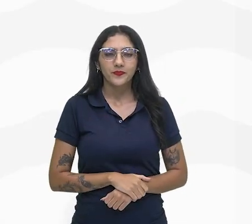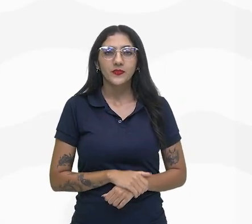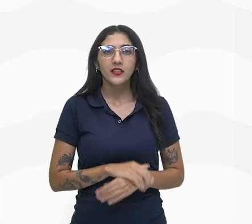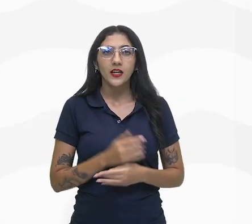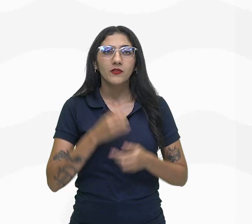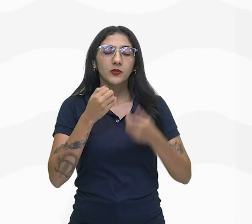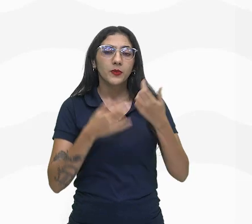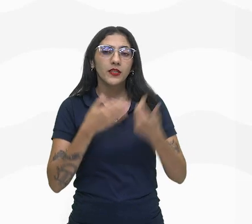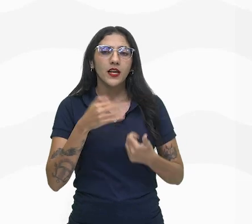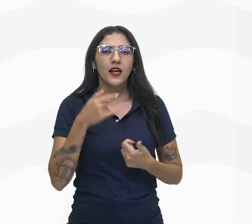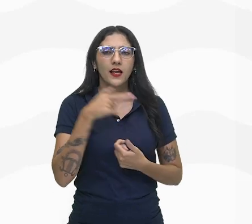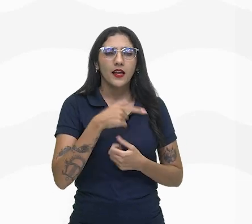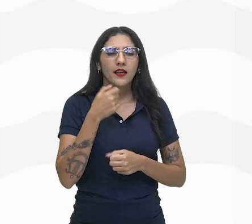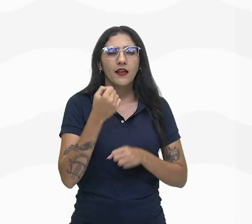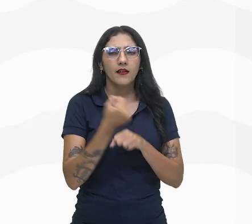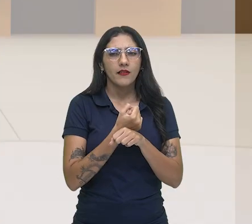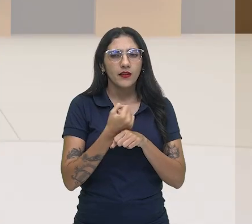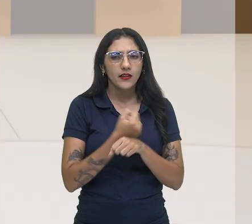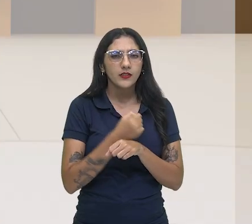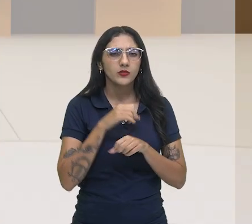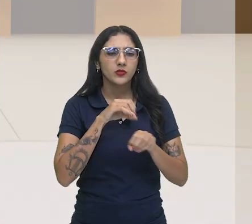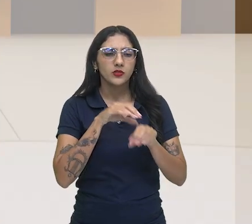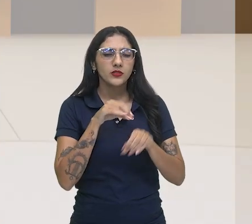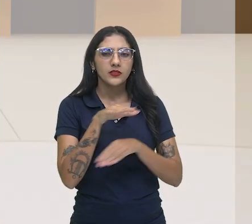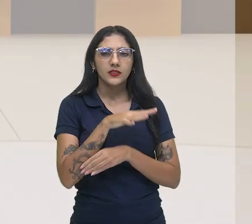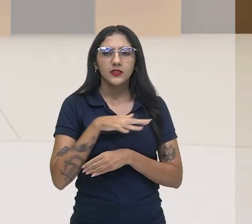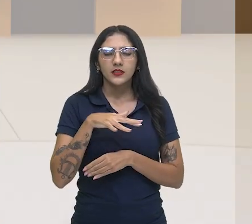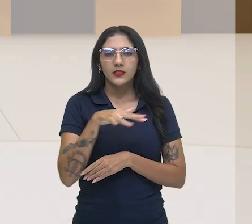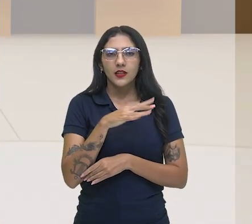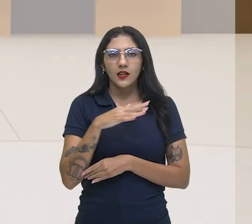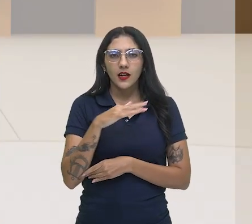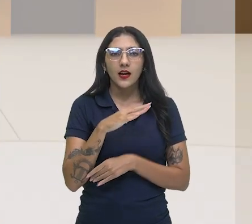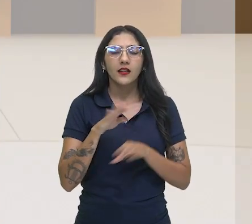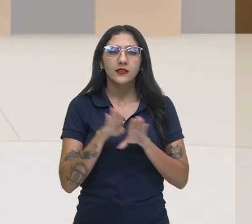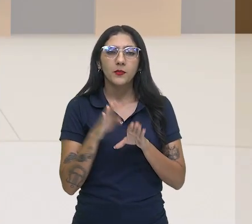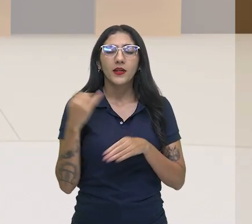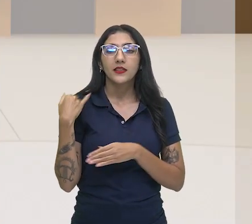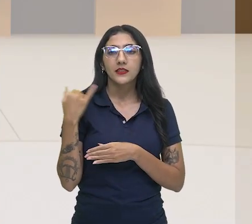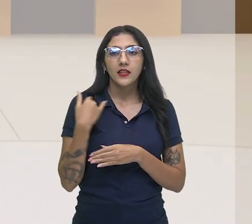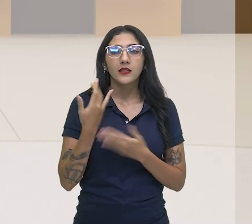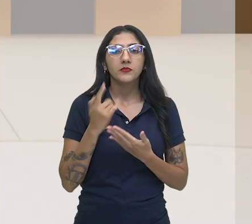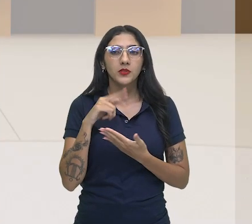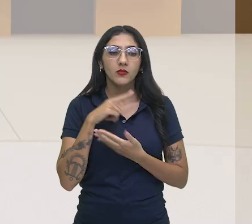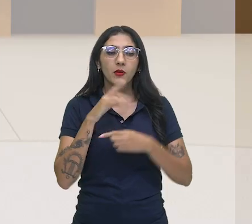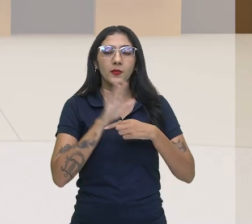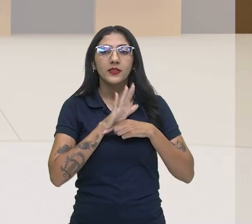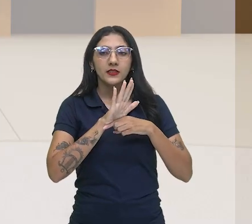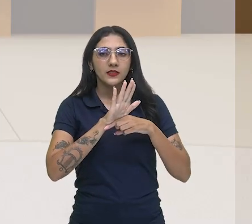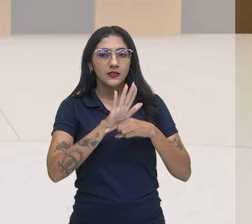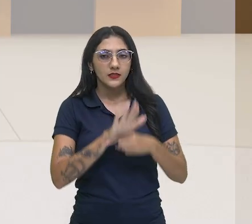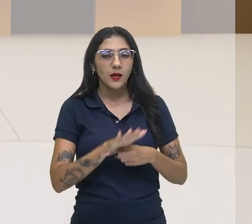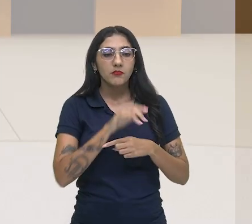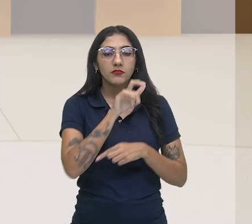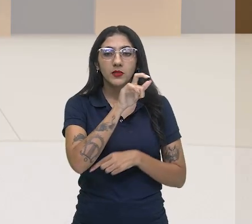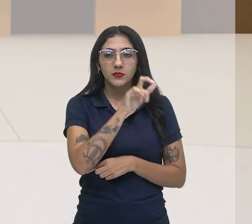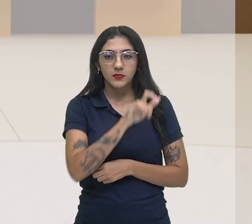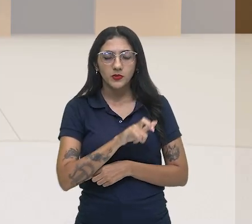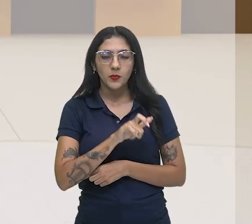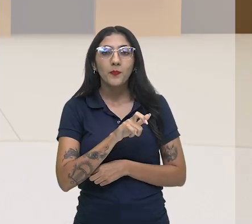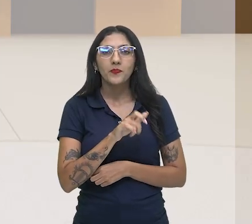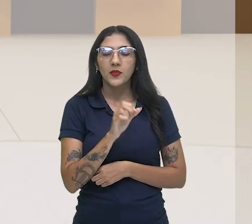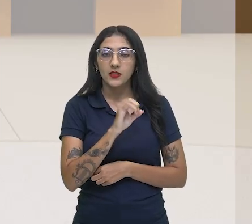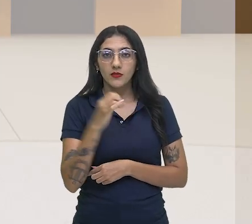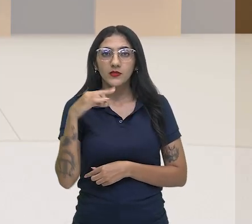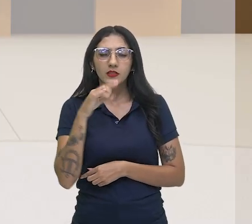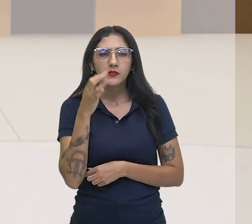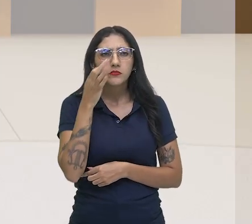trabalha há tantos anos na área da educação e ela tem tal idade. Eu vou apresentando até para quem vai assistir a entrevista